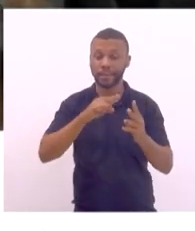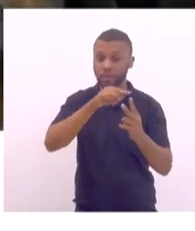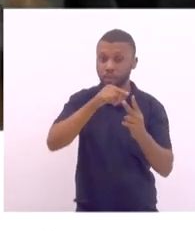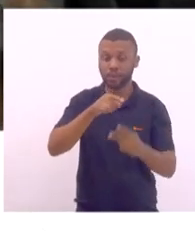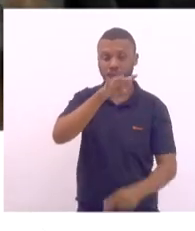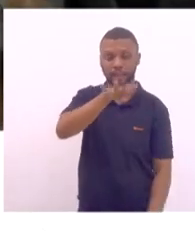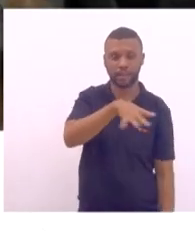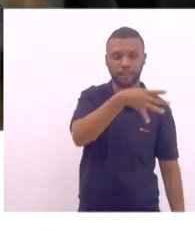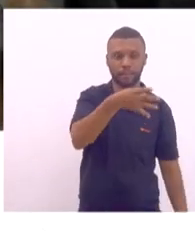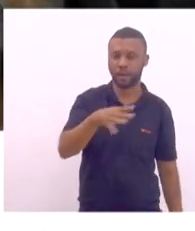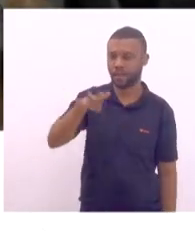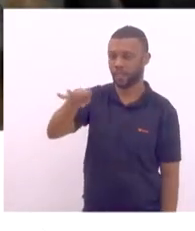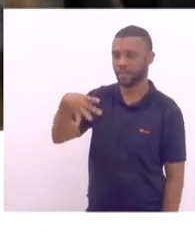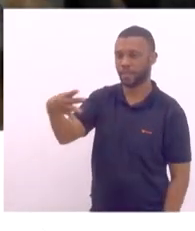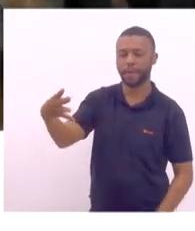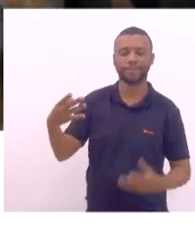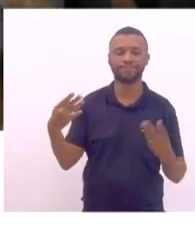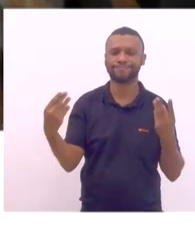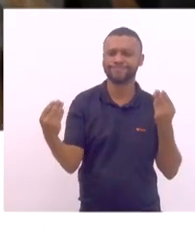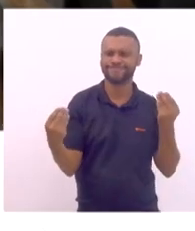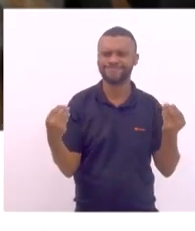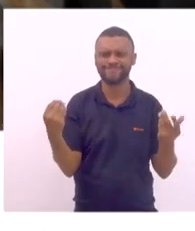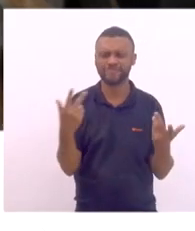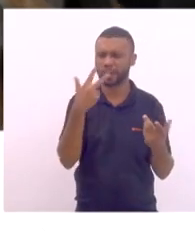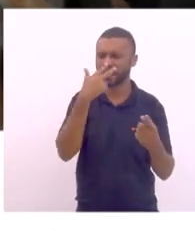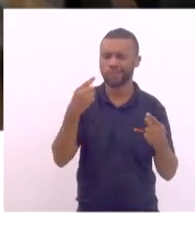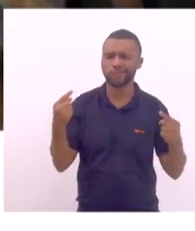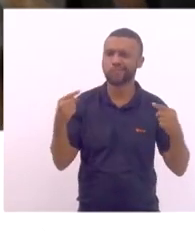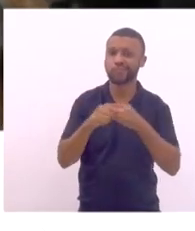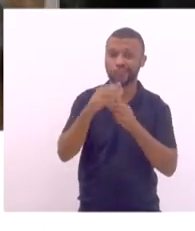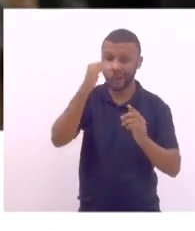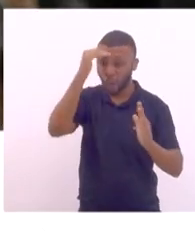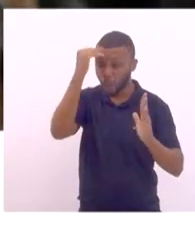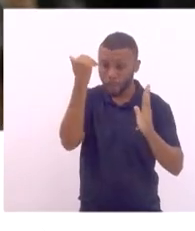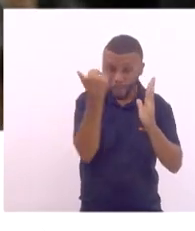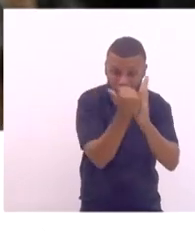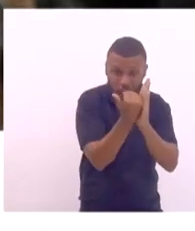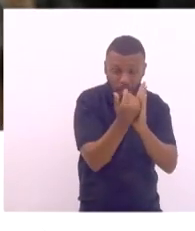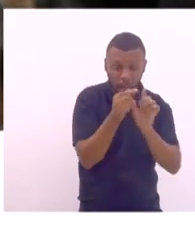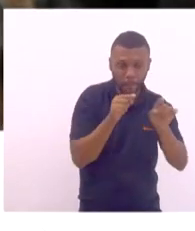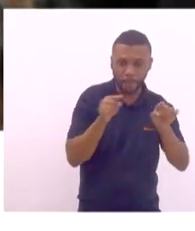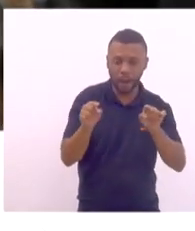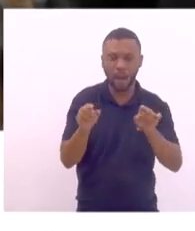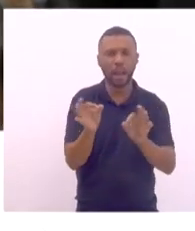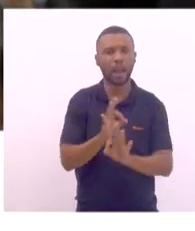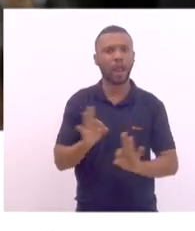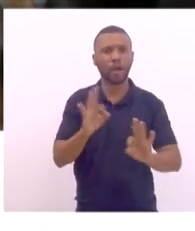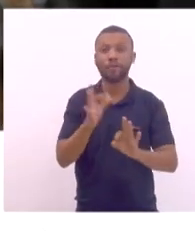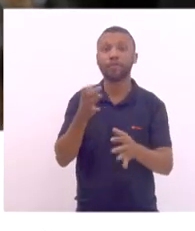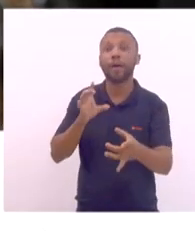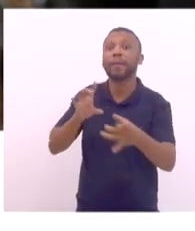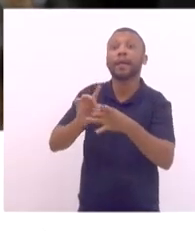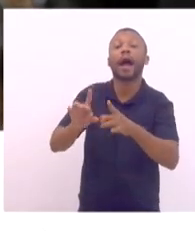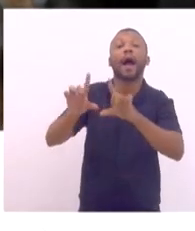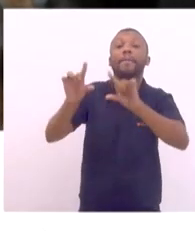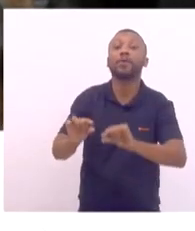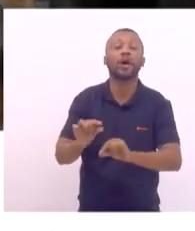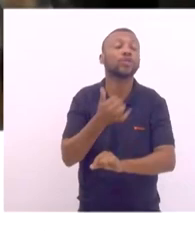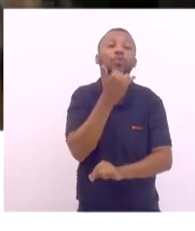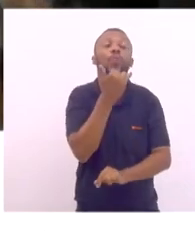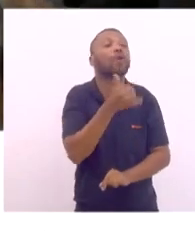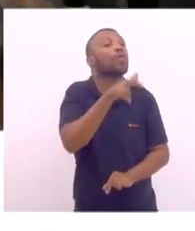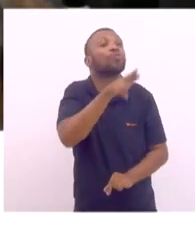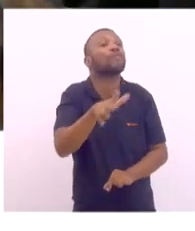tabelas... Vou aplicar você menor. Cumpre qual? Não vai cumprir nenhuma, porque você não tem direito a escolher. Vou aplicar menor. Não, não vai